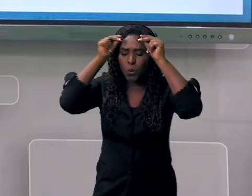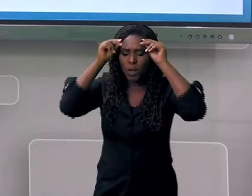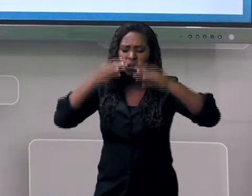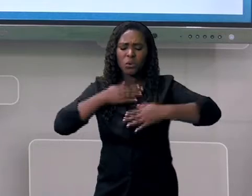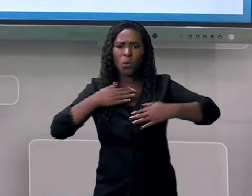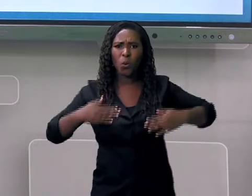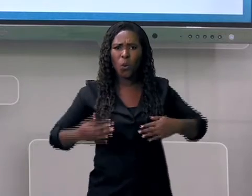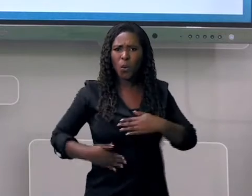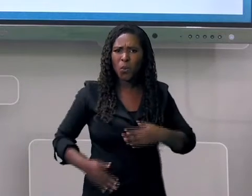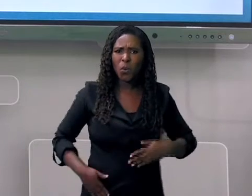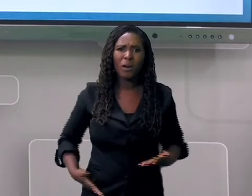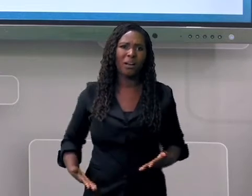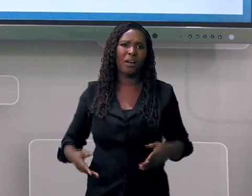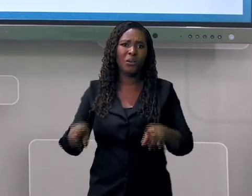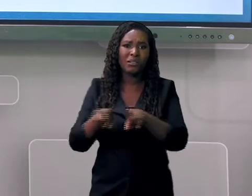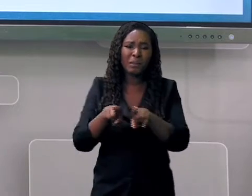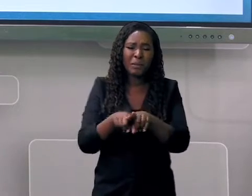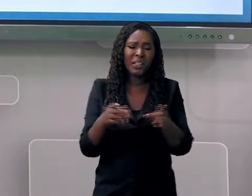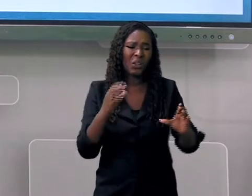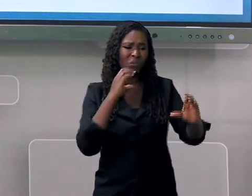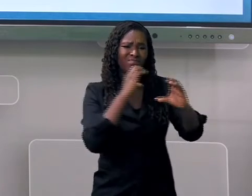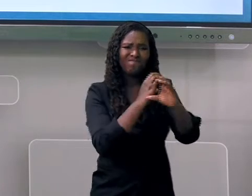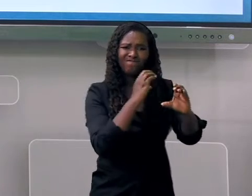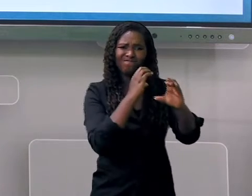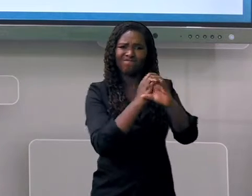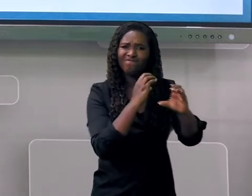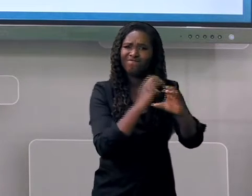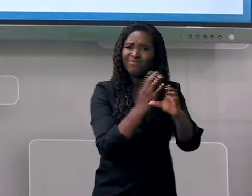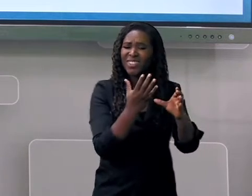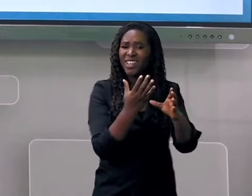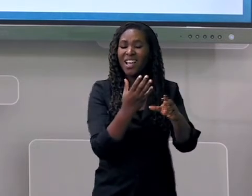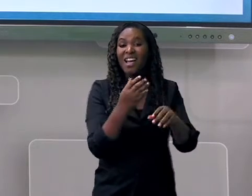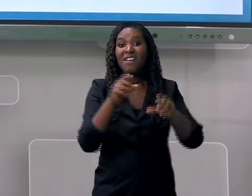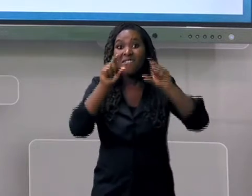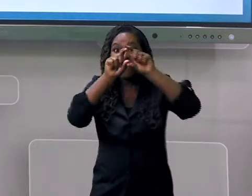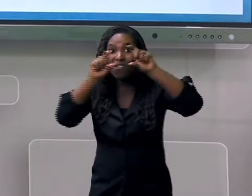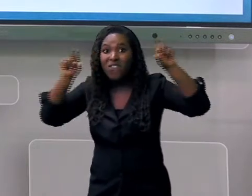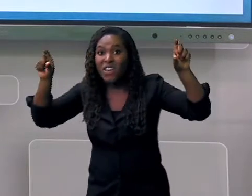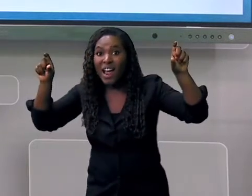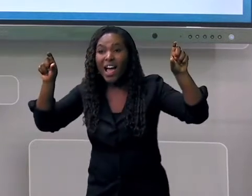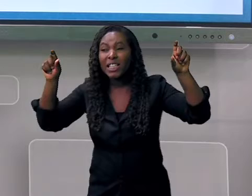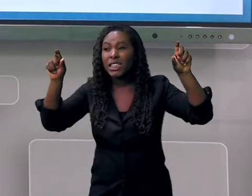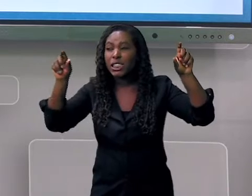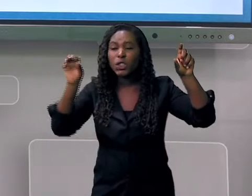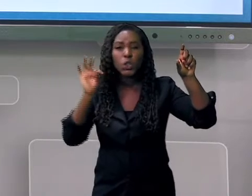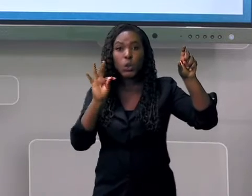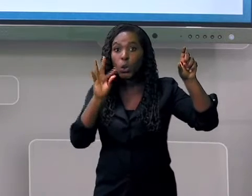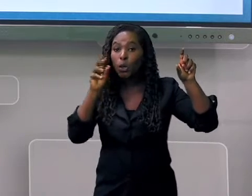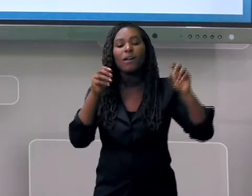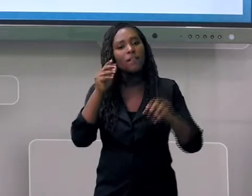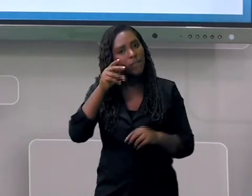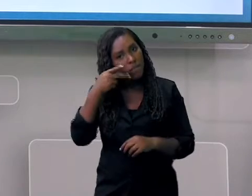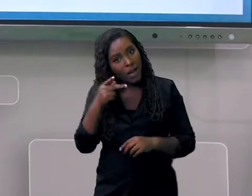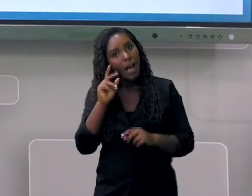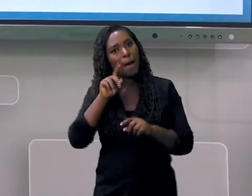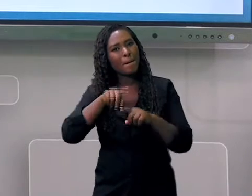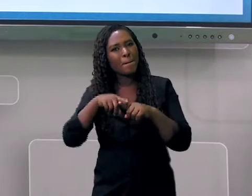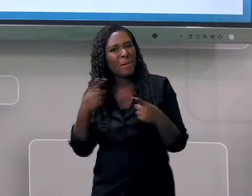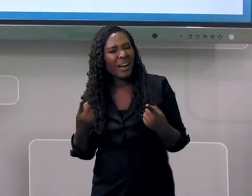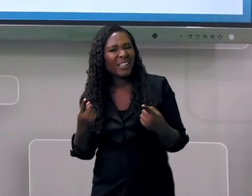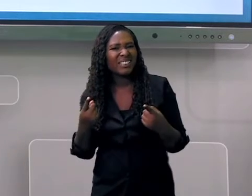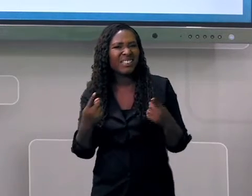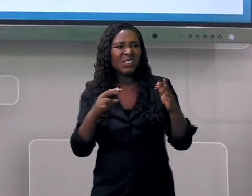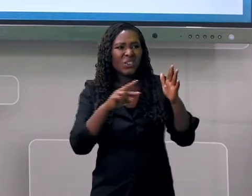frases completas e inteligíveis do ponto de vista da linguagem, mas que não fazem sentido para quem ouve.